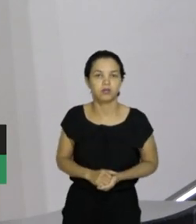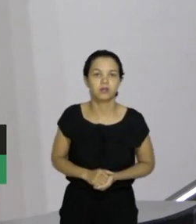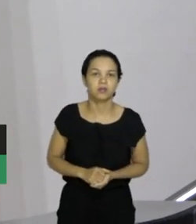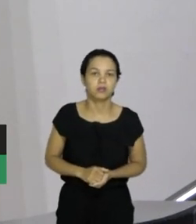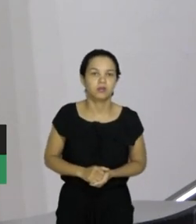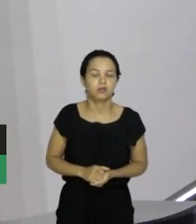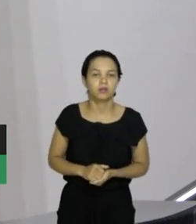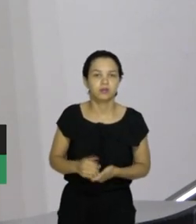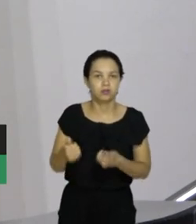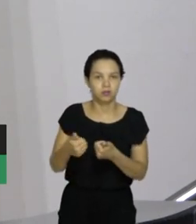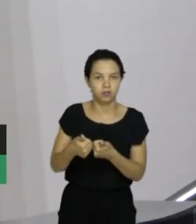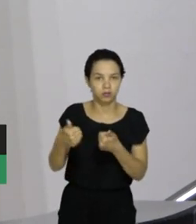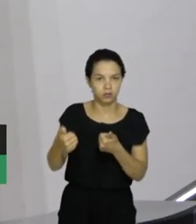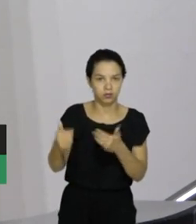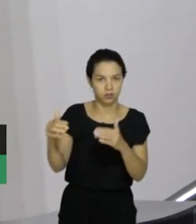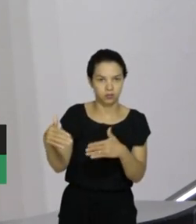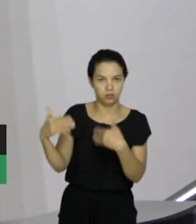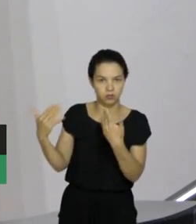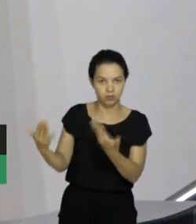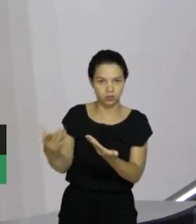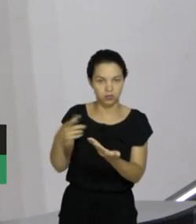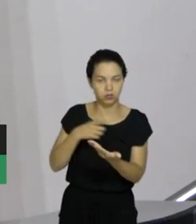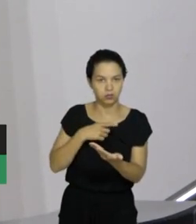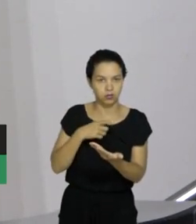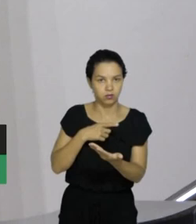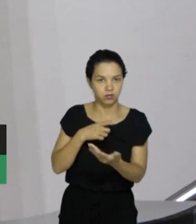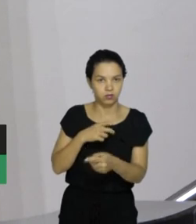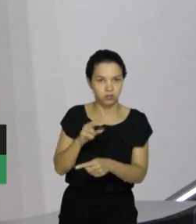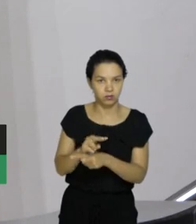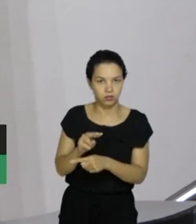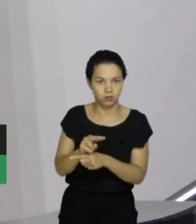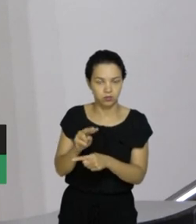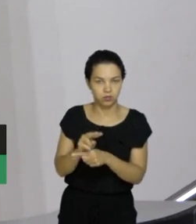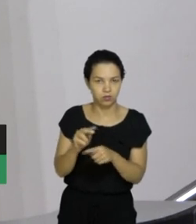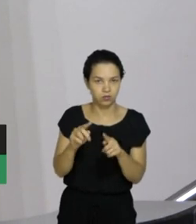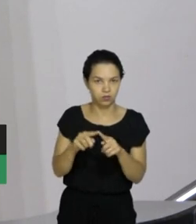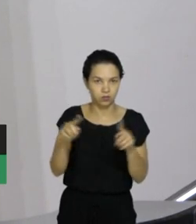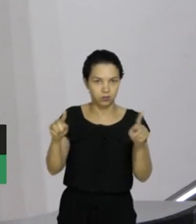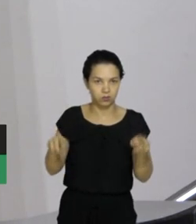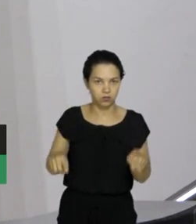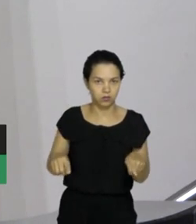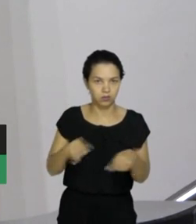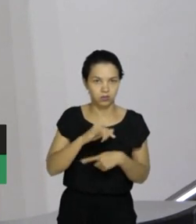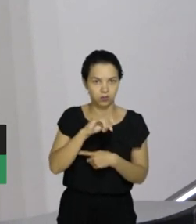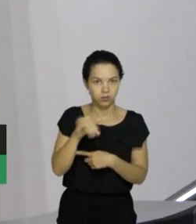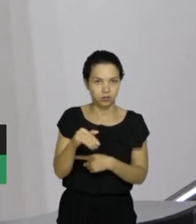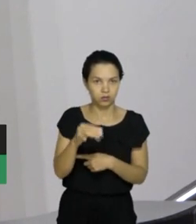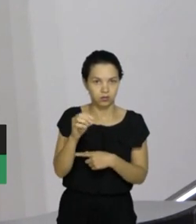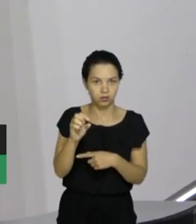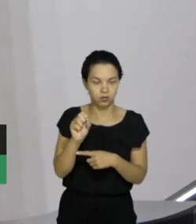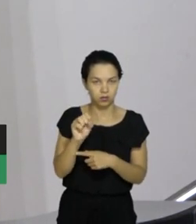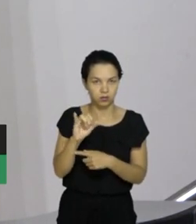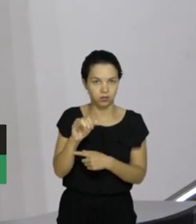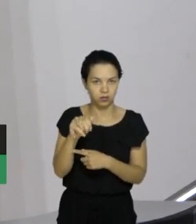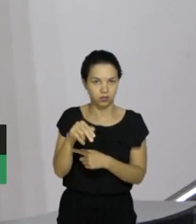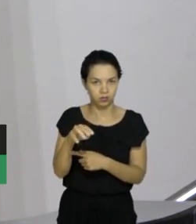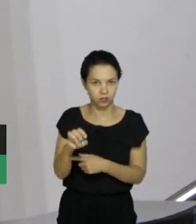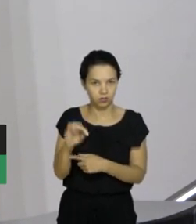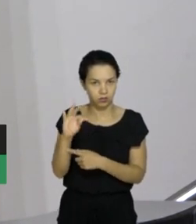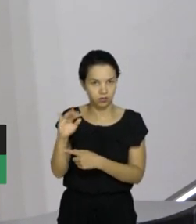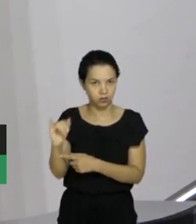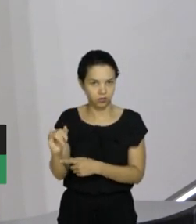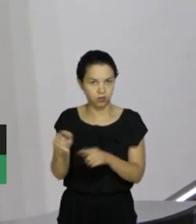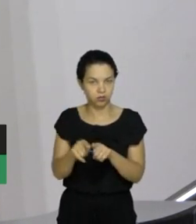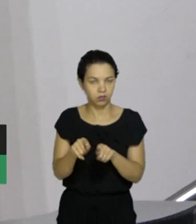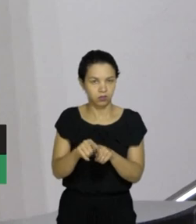e conta com o atendimento das nossas servidoras a Josiane ti e a Cláudia coordenadora